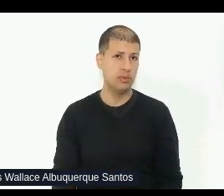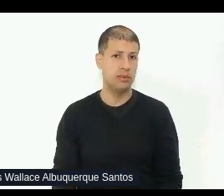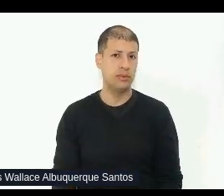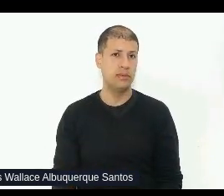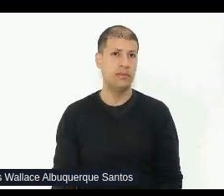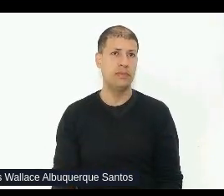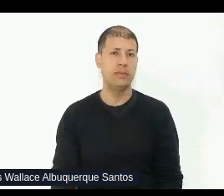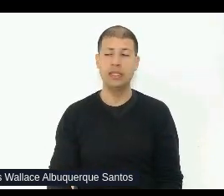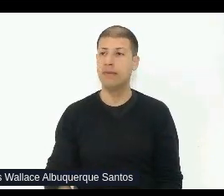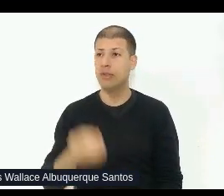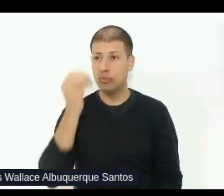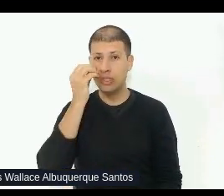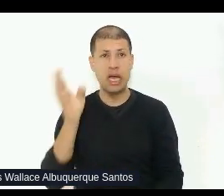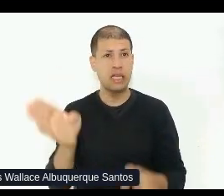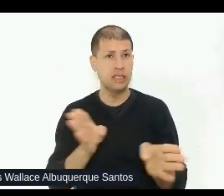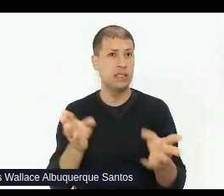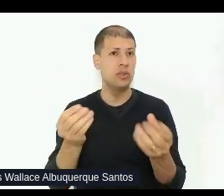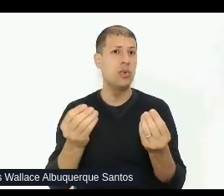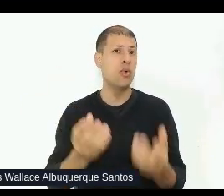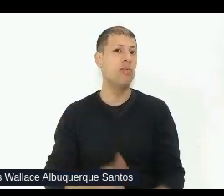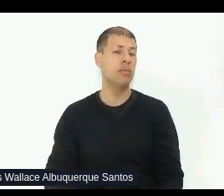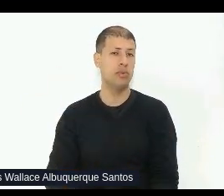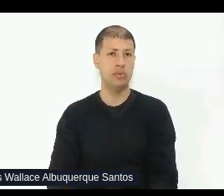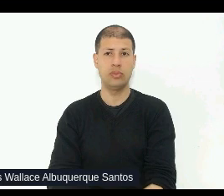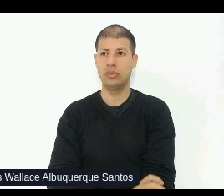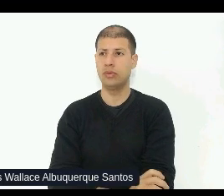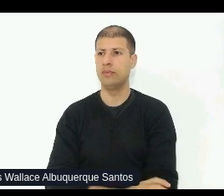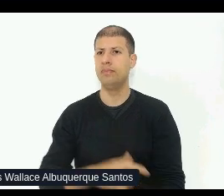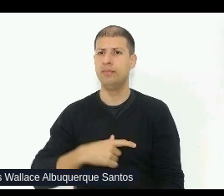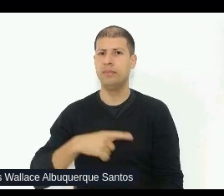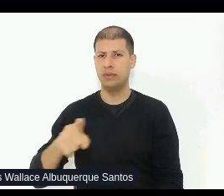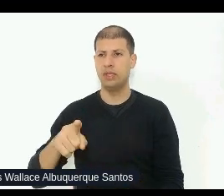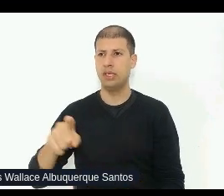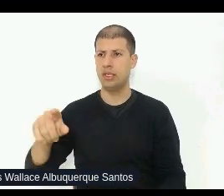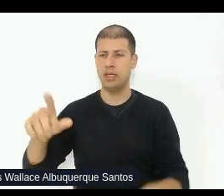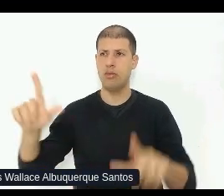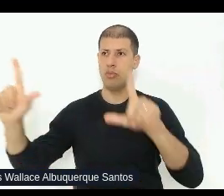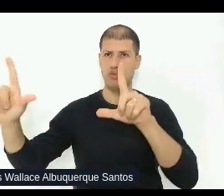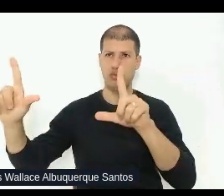acessível ali, que tem um leitor, e que pudesse navegar para esse protótipo?